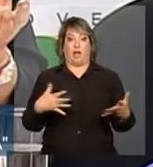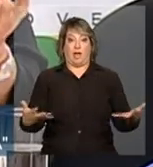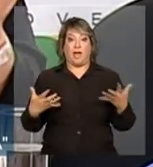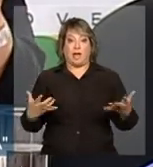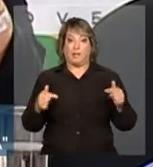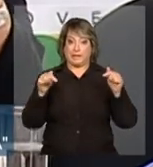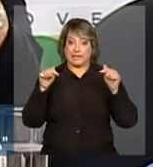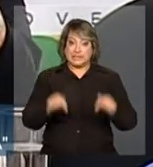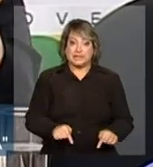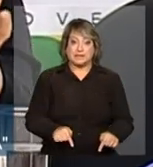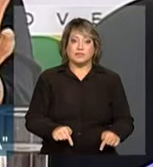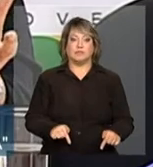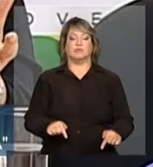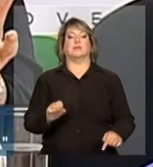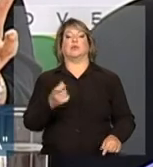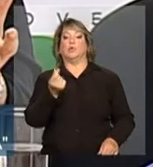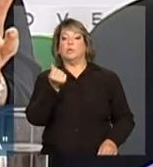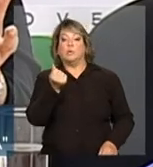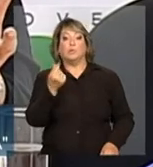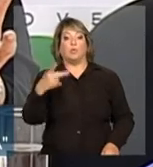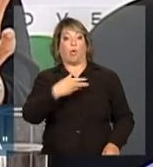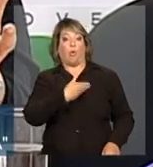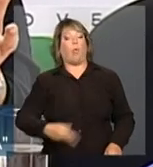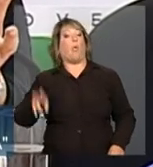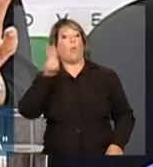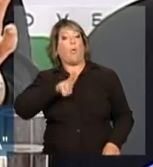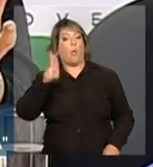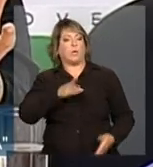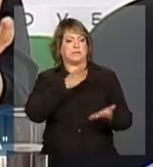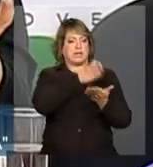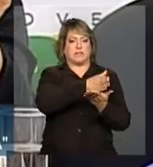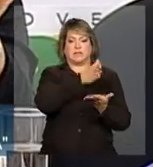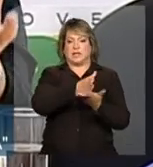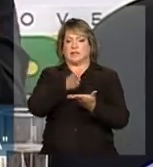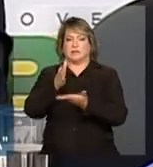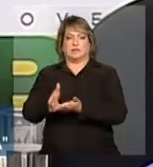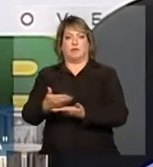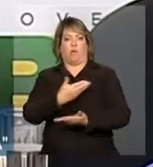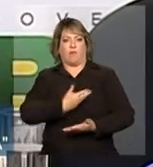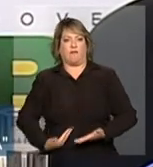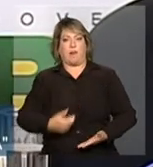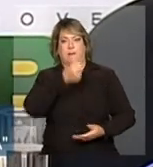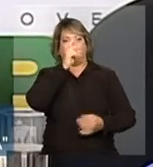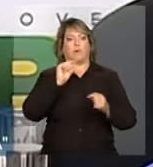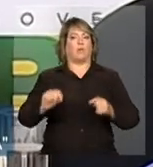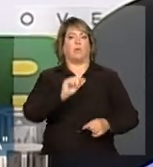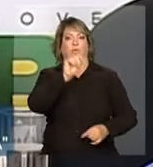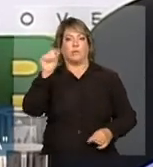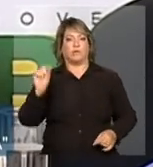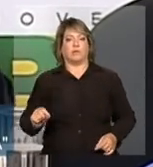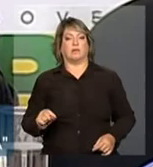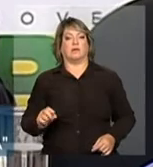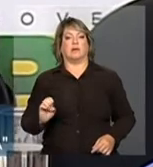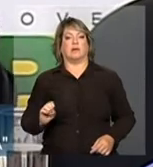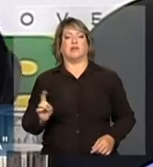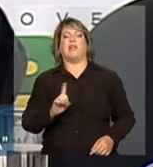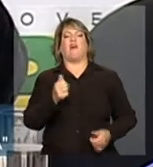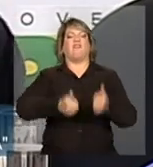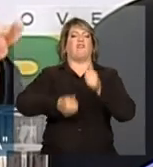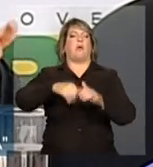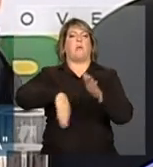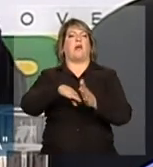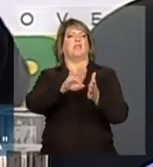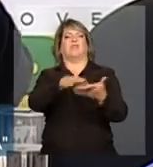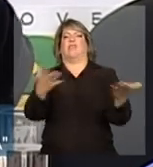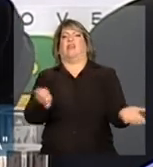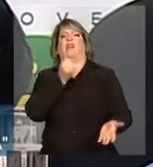isto, que se gaste o dinheiro nisso, a governos, prefeitos, tal, e não, não em futebol, não